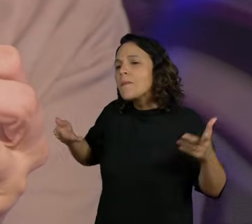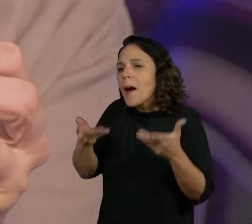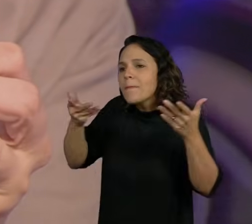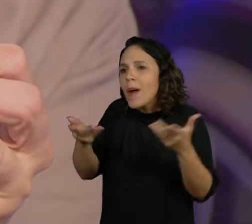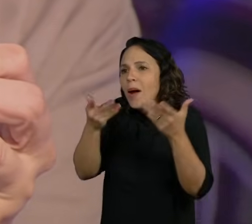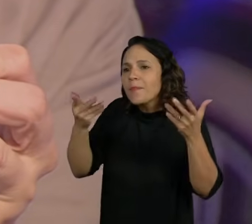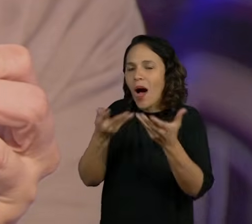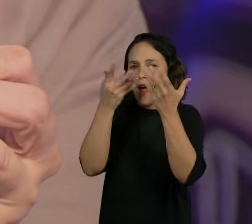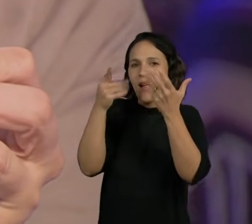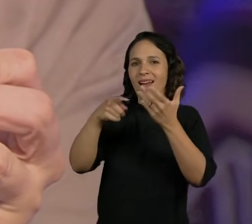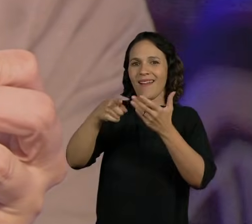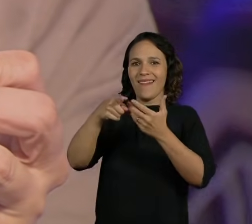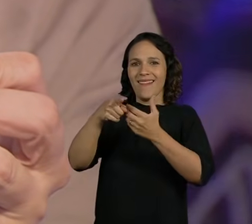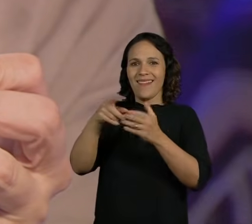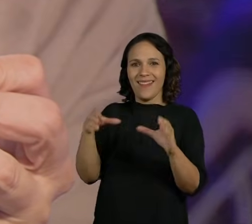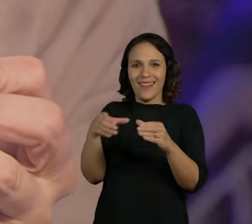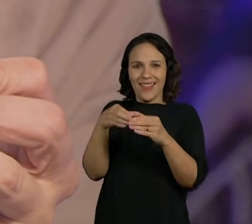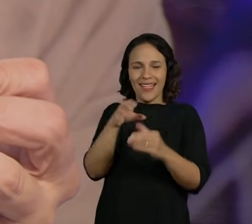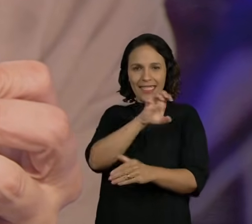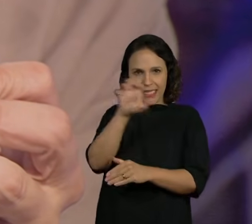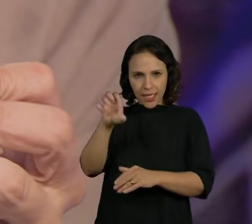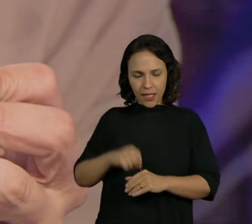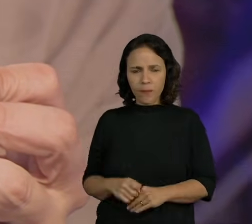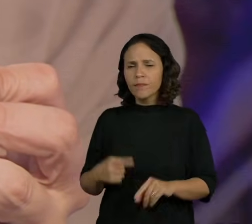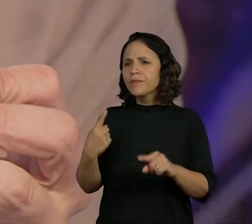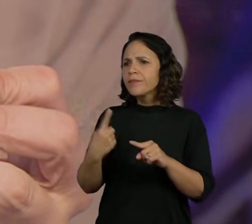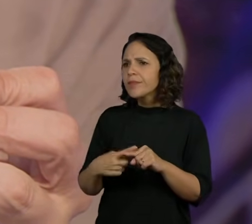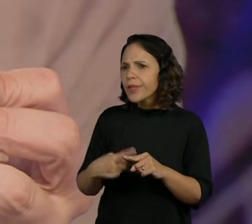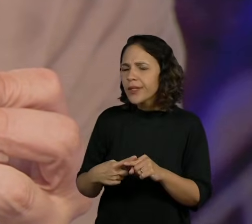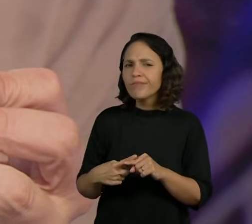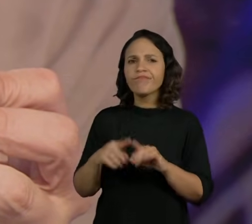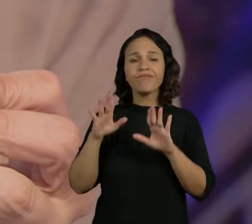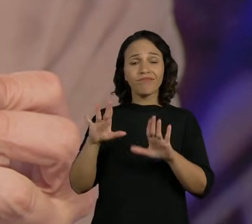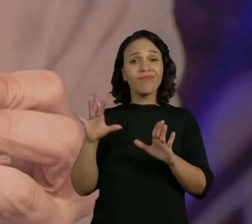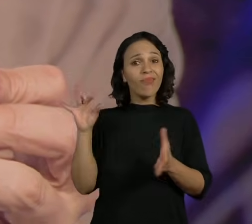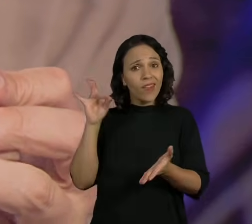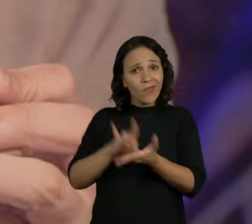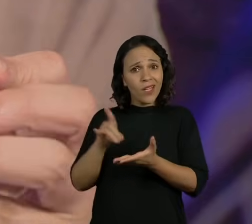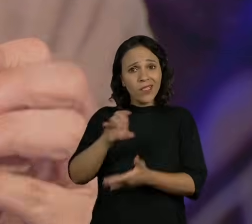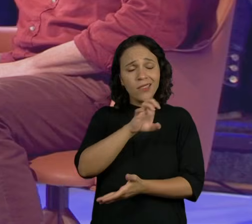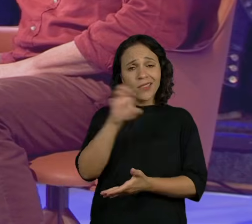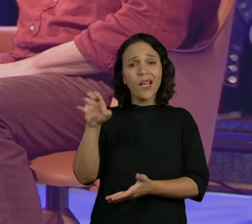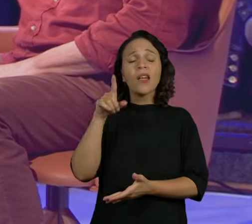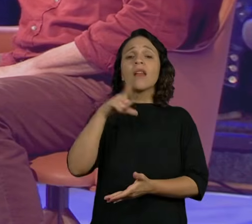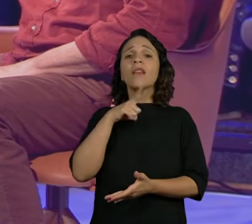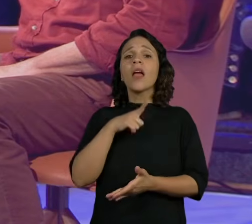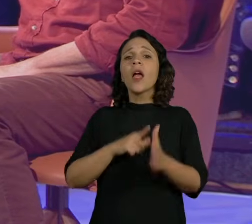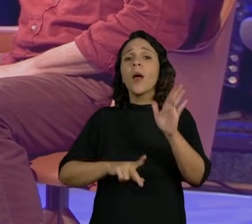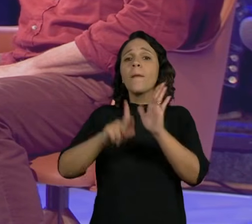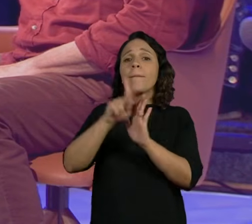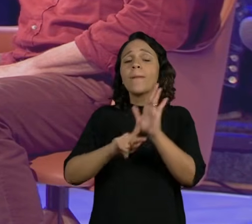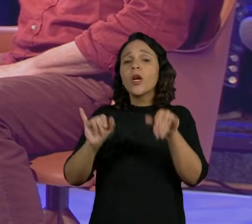Porque, no fundo, você não tem na esquerda também um projeto alternativo.